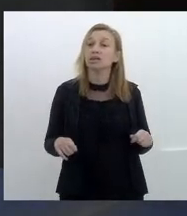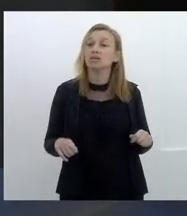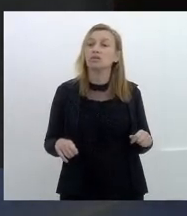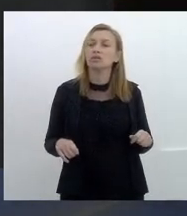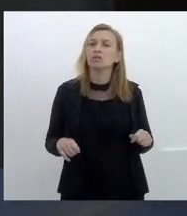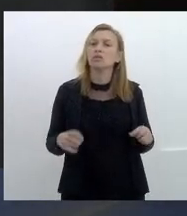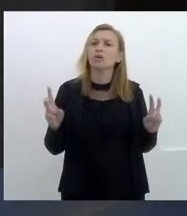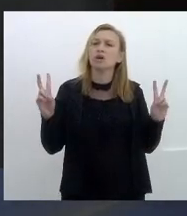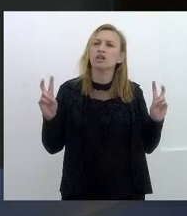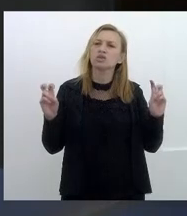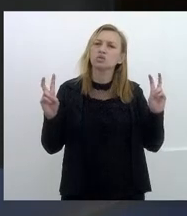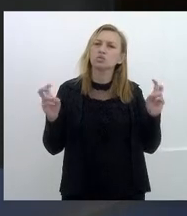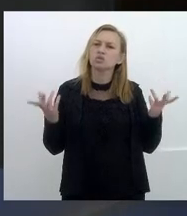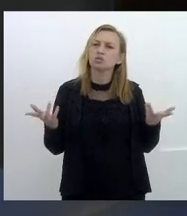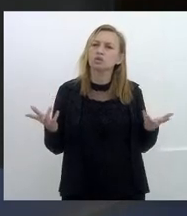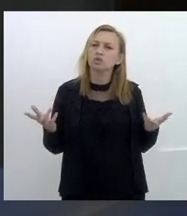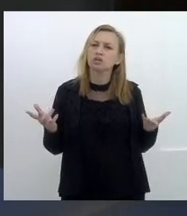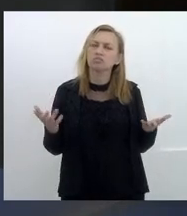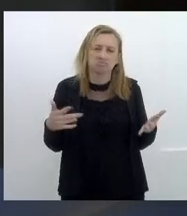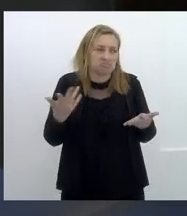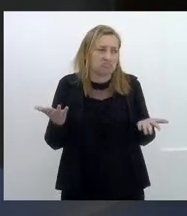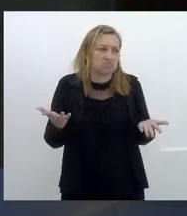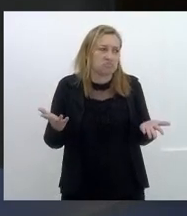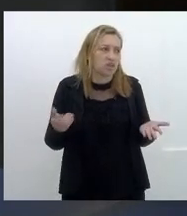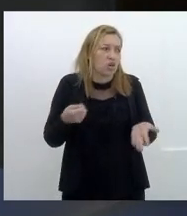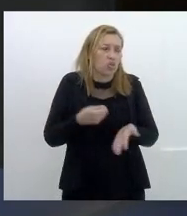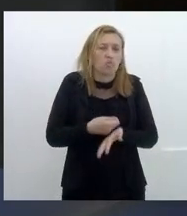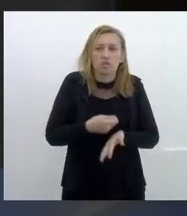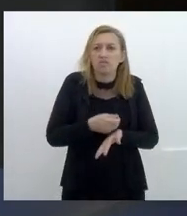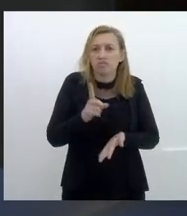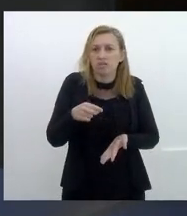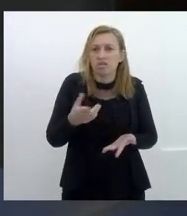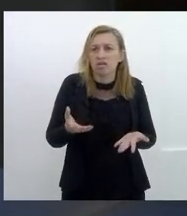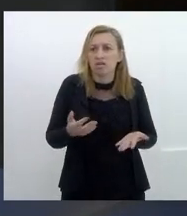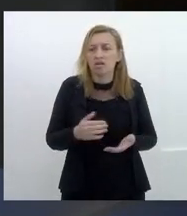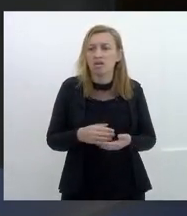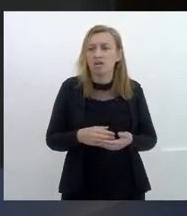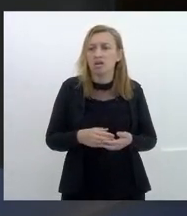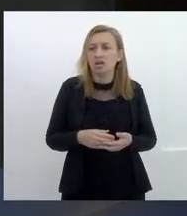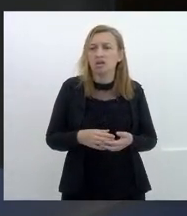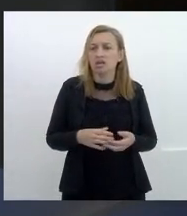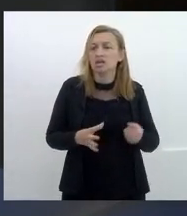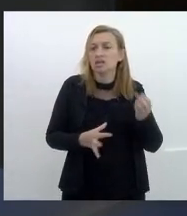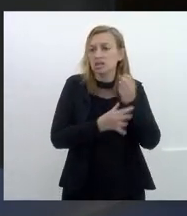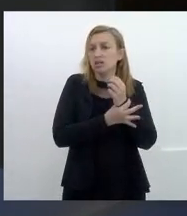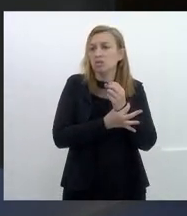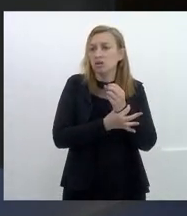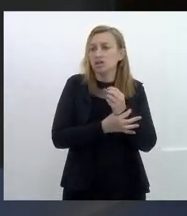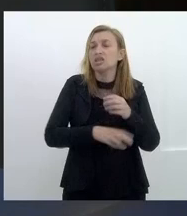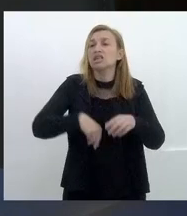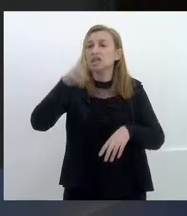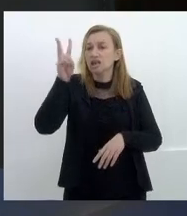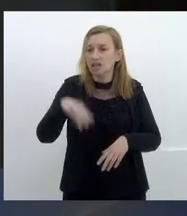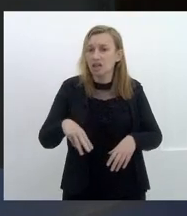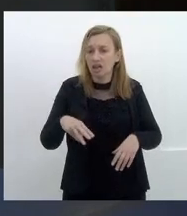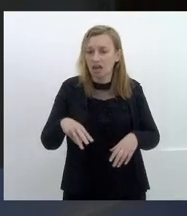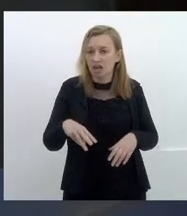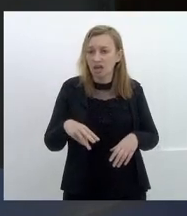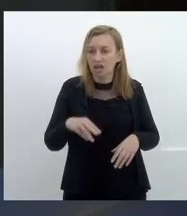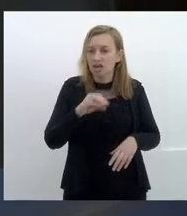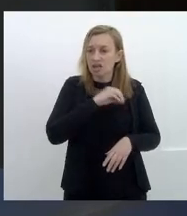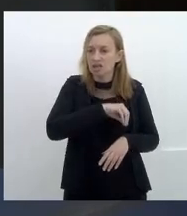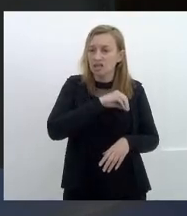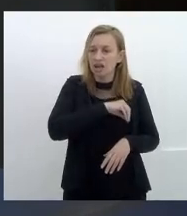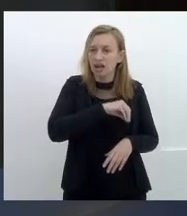a questão de sim a cobrança né da Seguridade de quem ganha até o teto